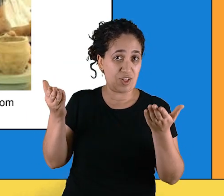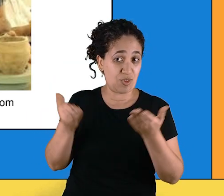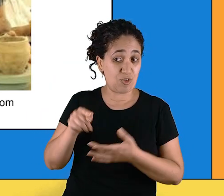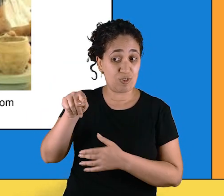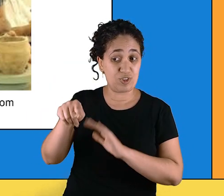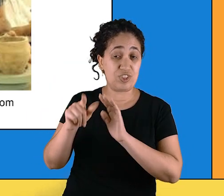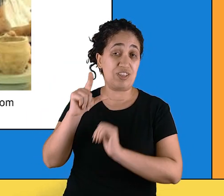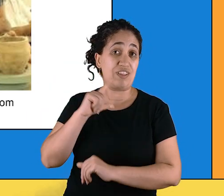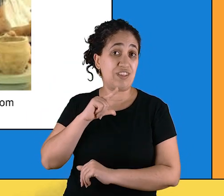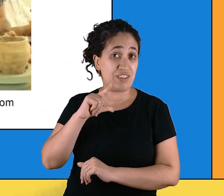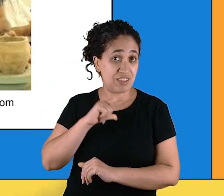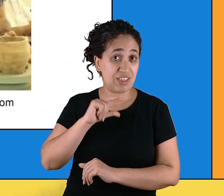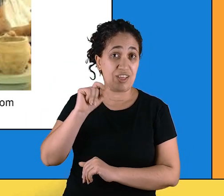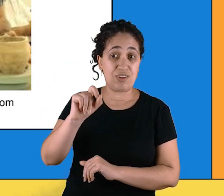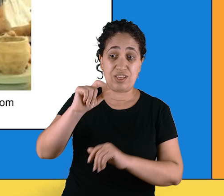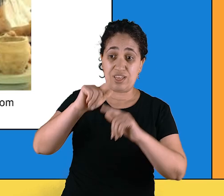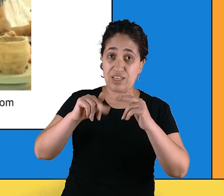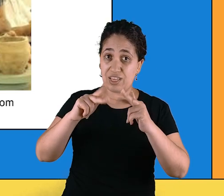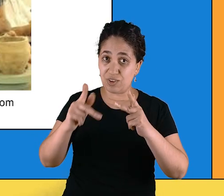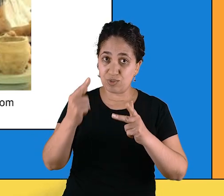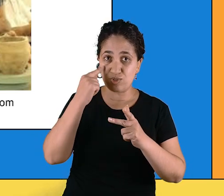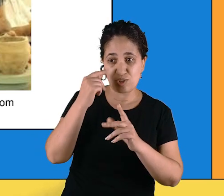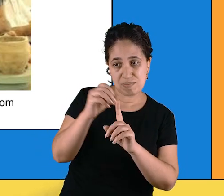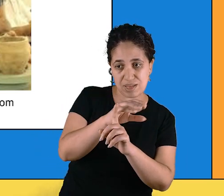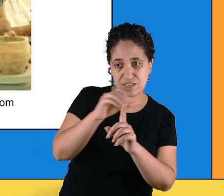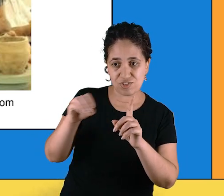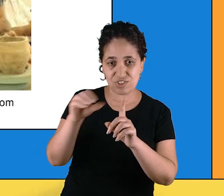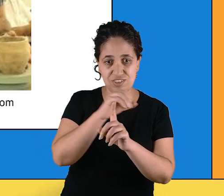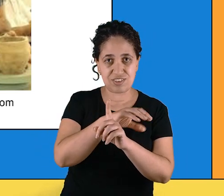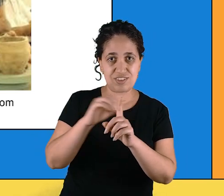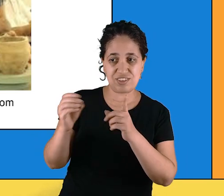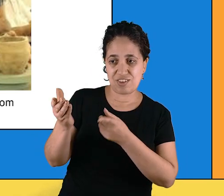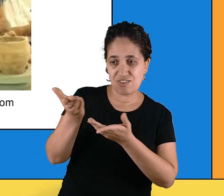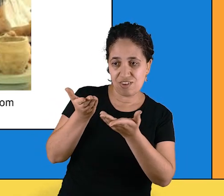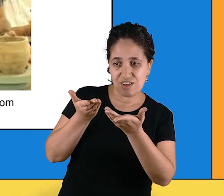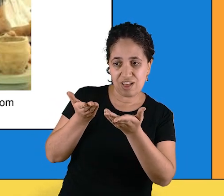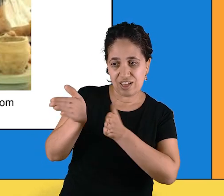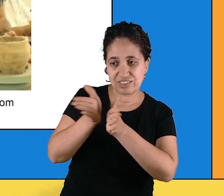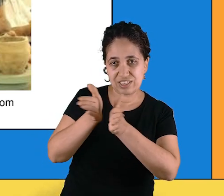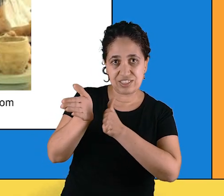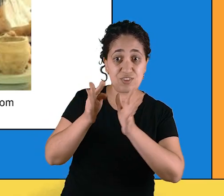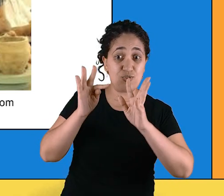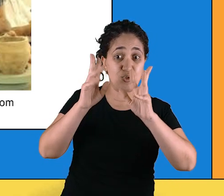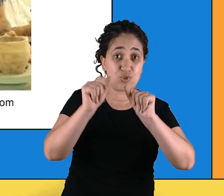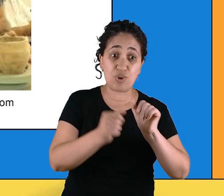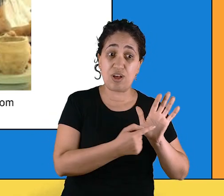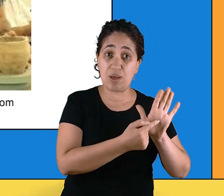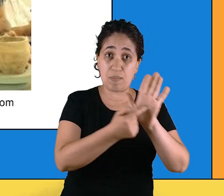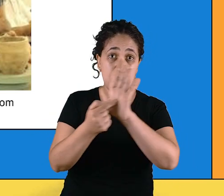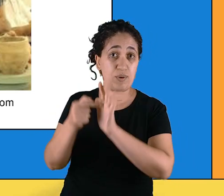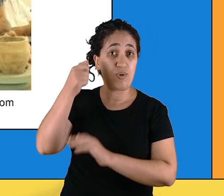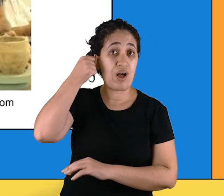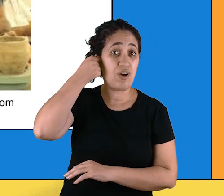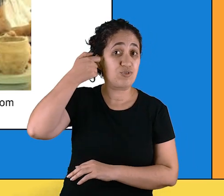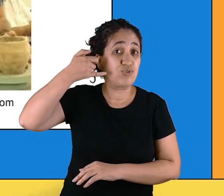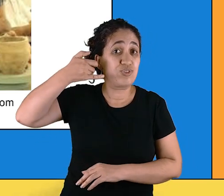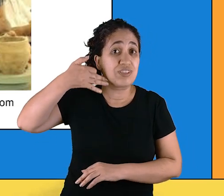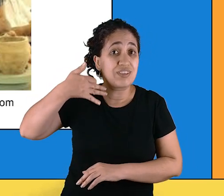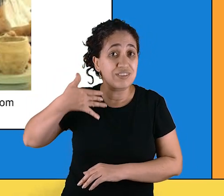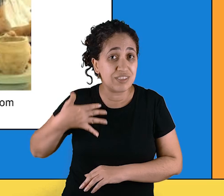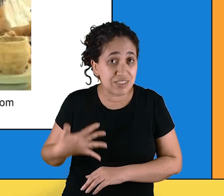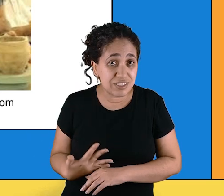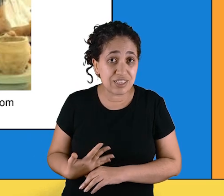MAN ele oferece tanto recursos de mediação acessíveis em todas as exposições, então audiodescrição